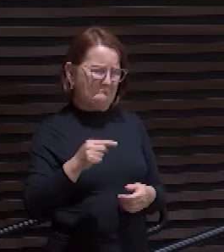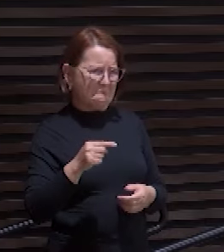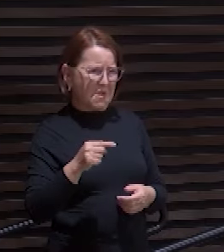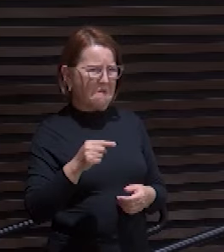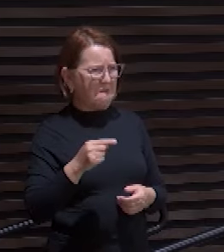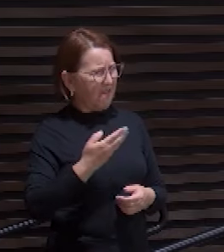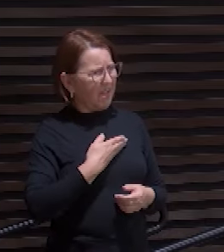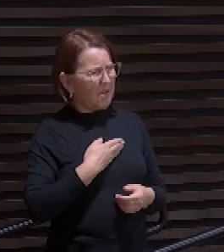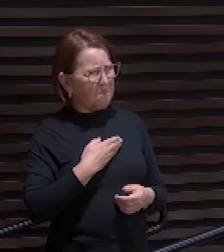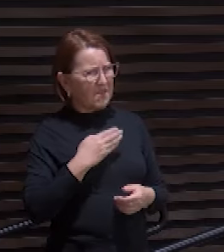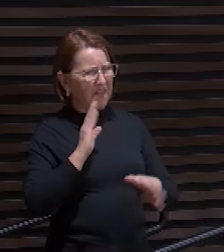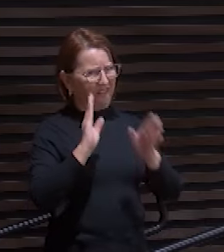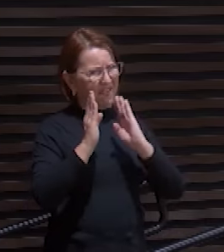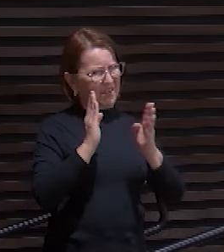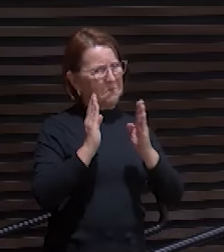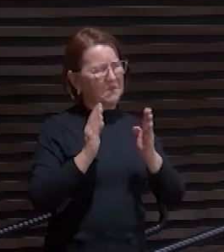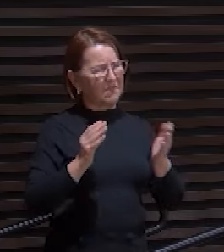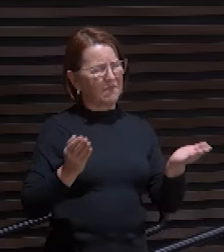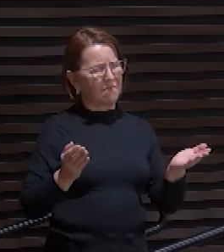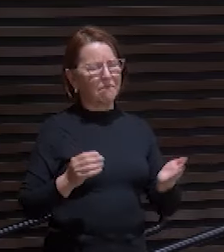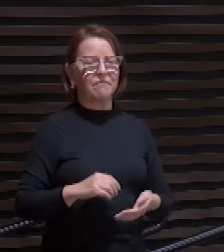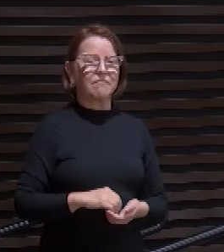da vida aí é.